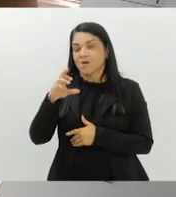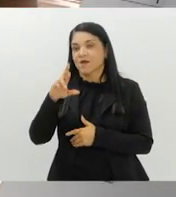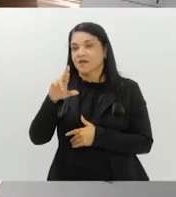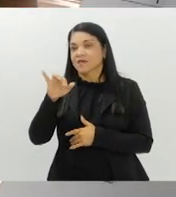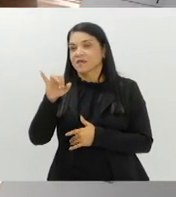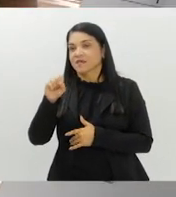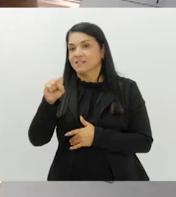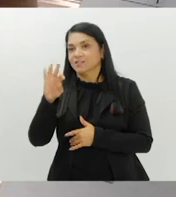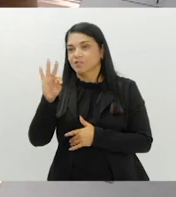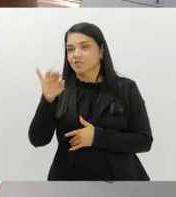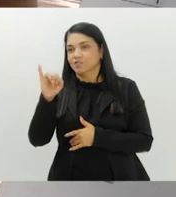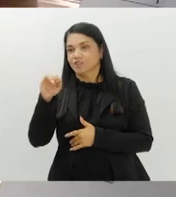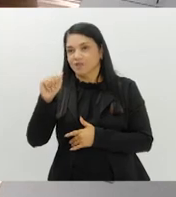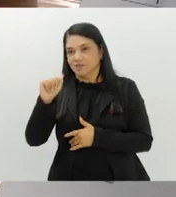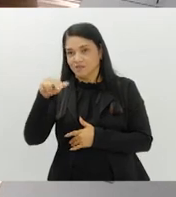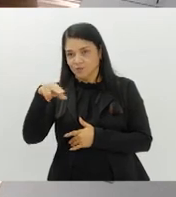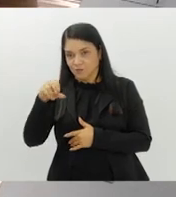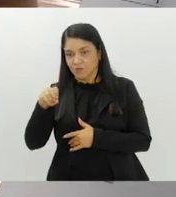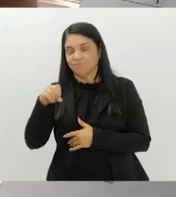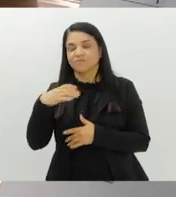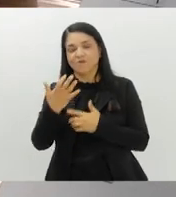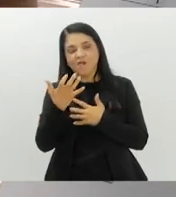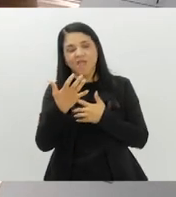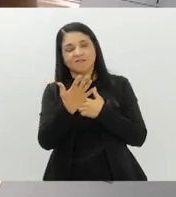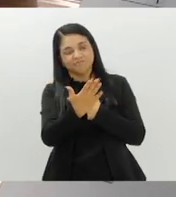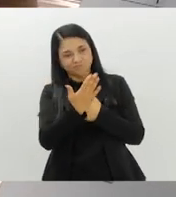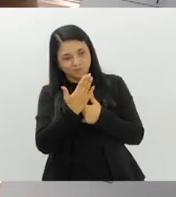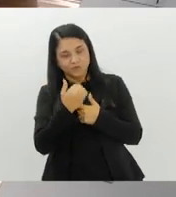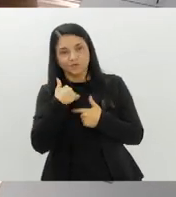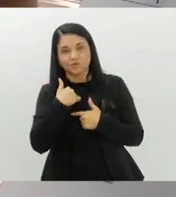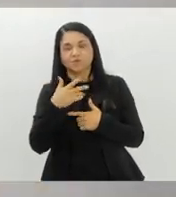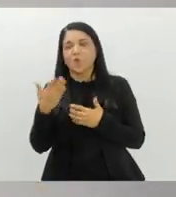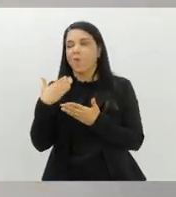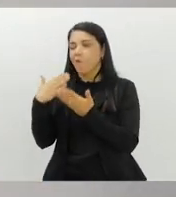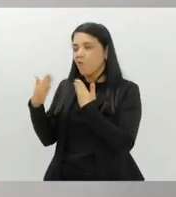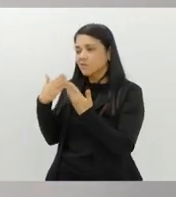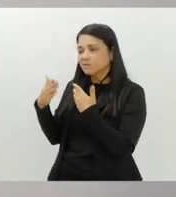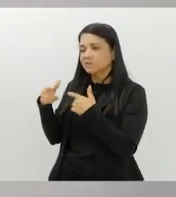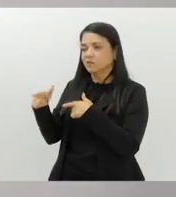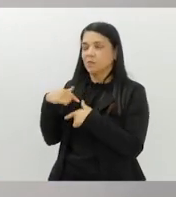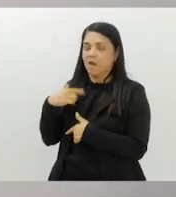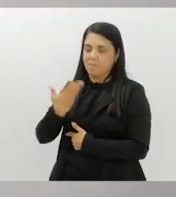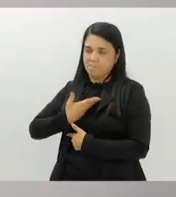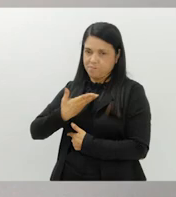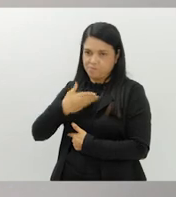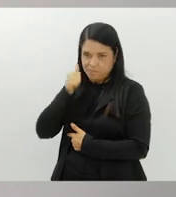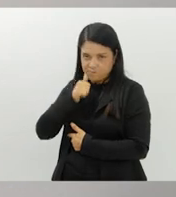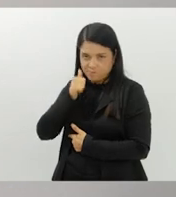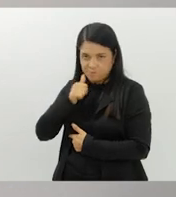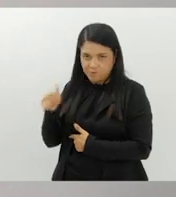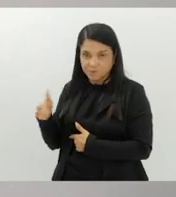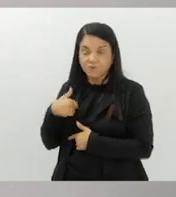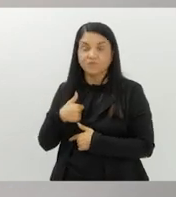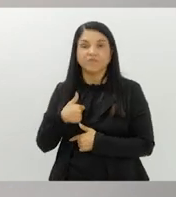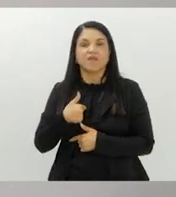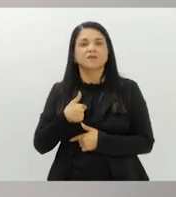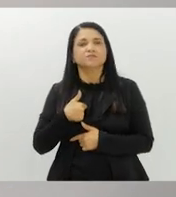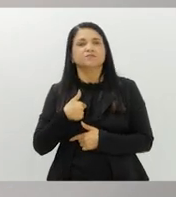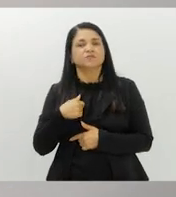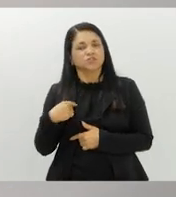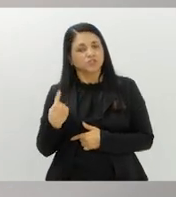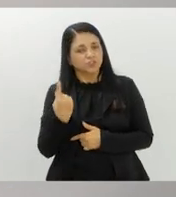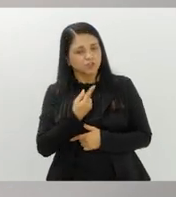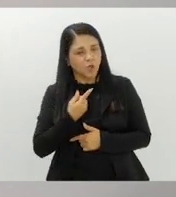Cristiano, que eu queria muito sua colaboração. Eu estava ali conversando com uma irmã, uma amiga, por um seguinte. Nós,